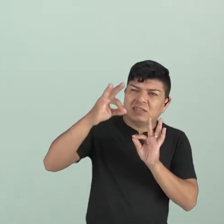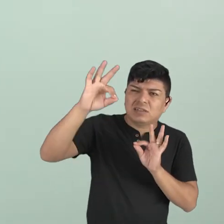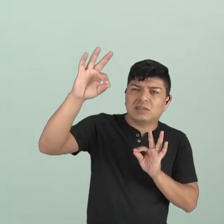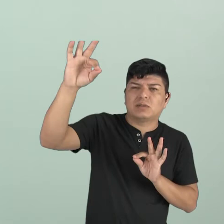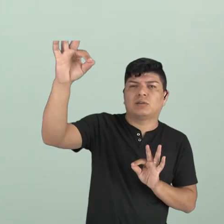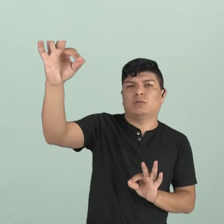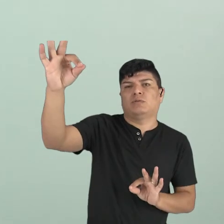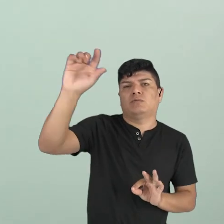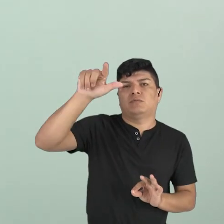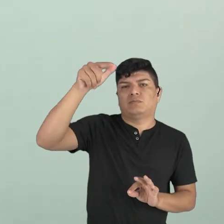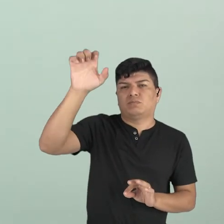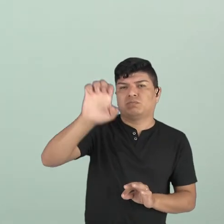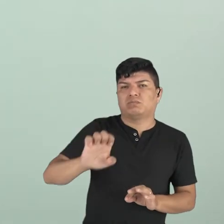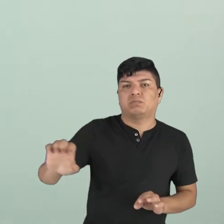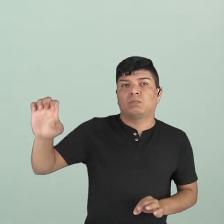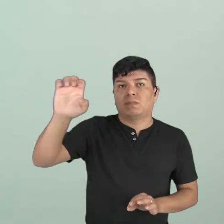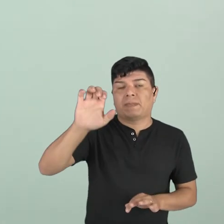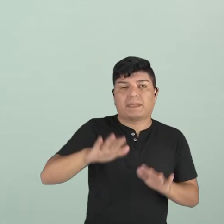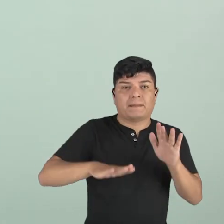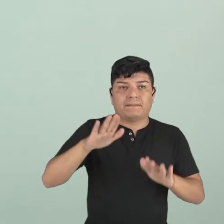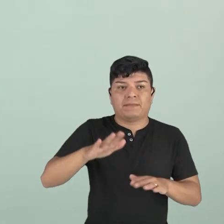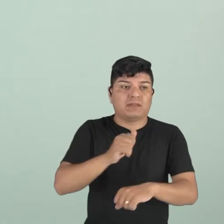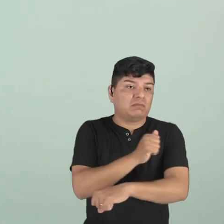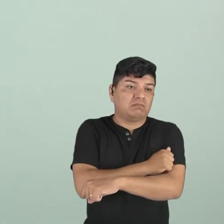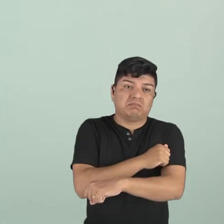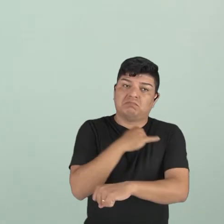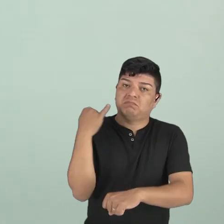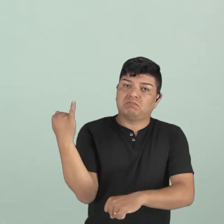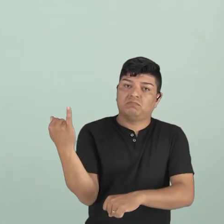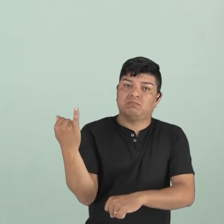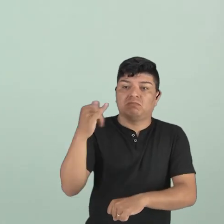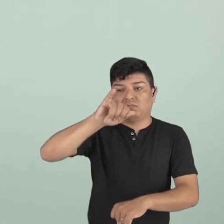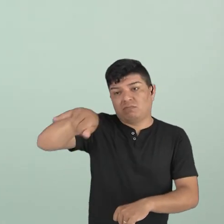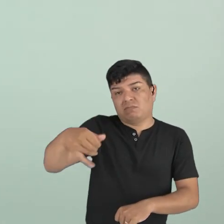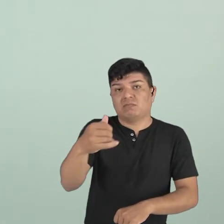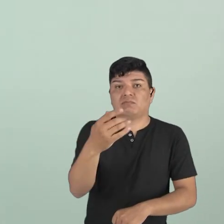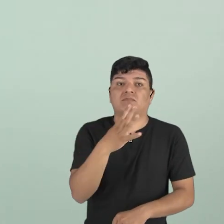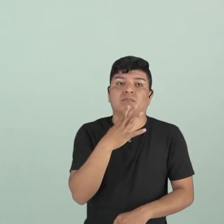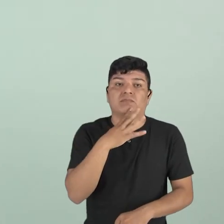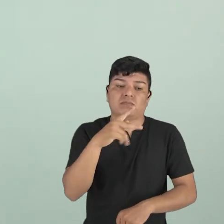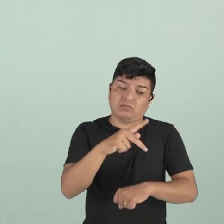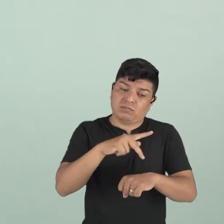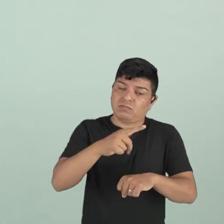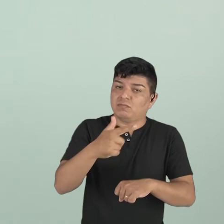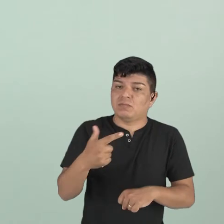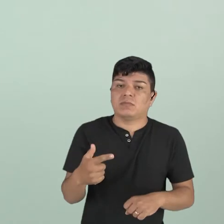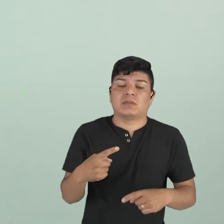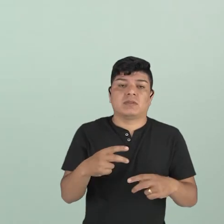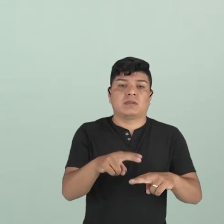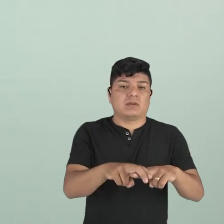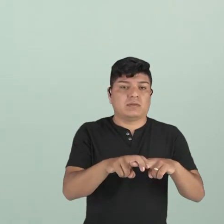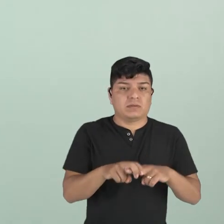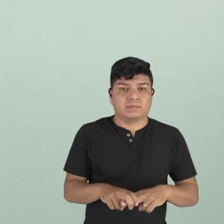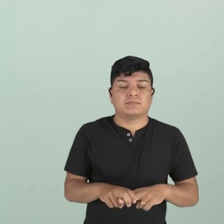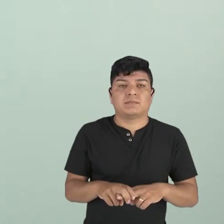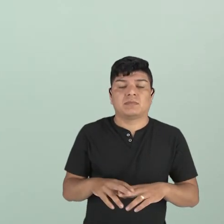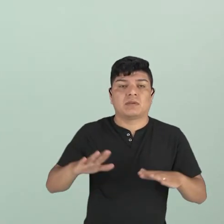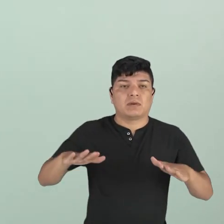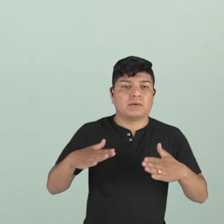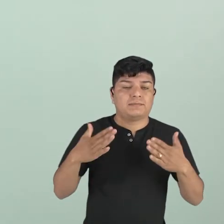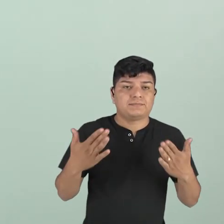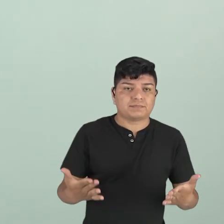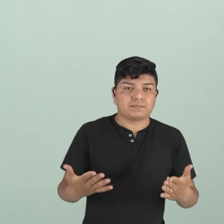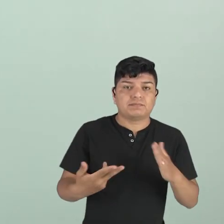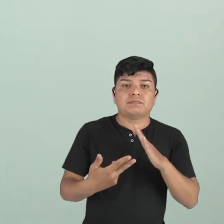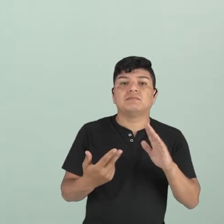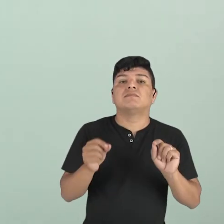está em outro continente? Muitas das vezes o aluno não vai ter nem a oportunidade de conhecer esse país, né? Então, qual é